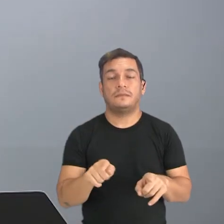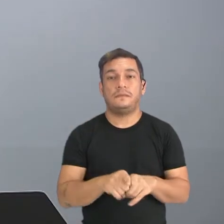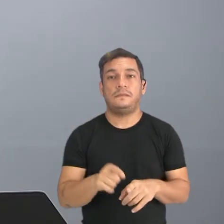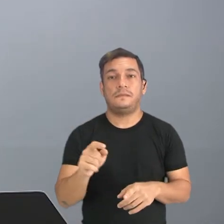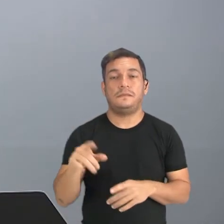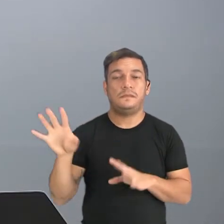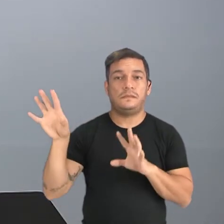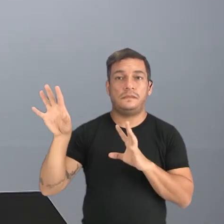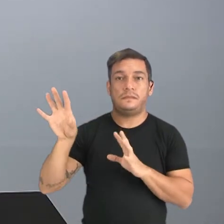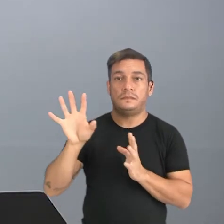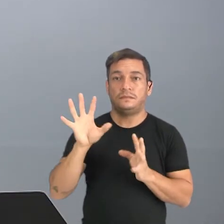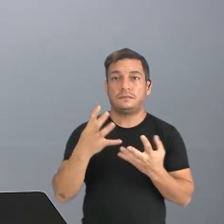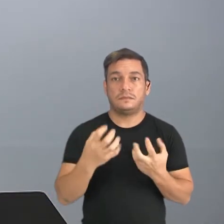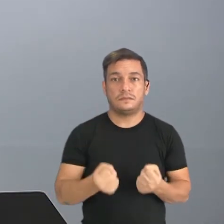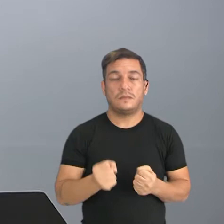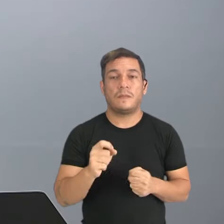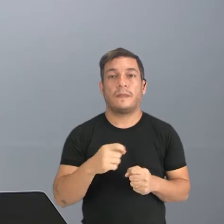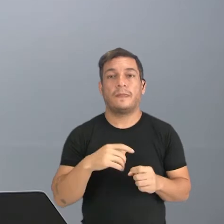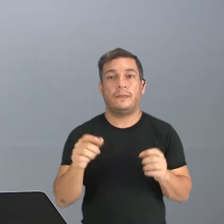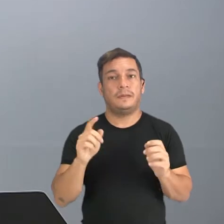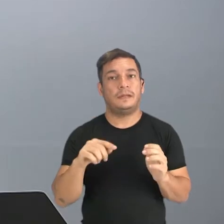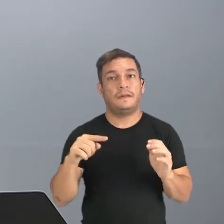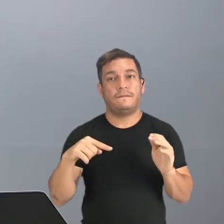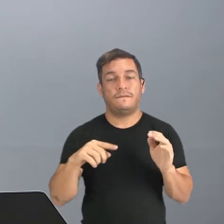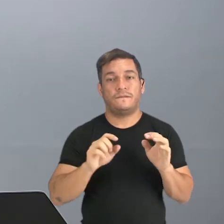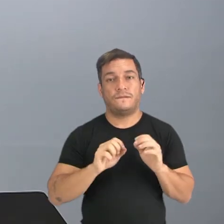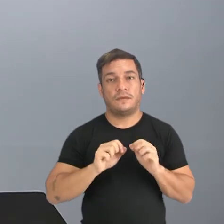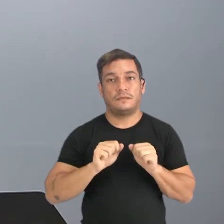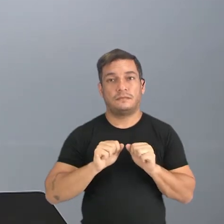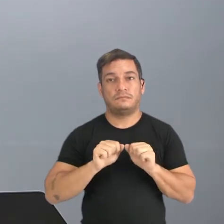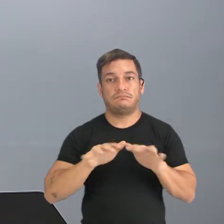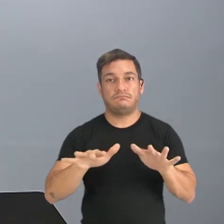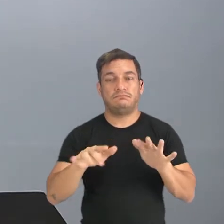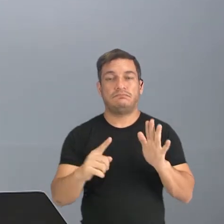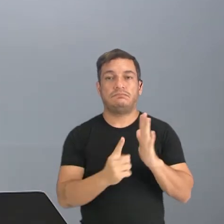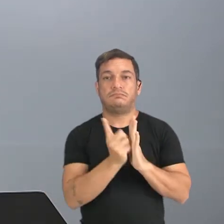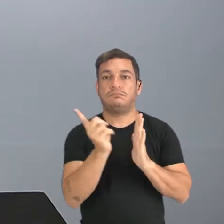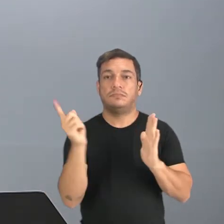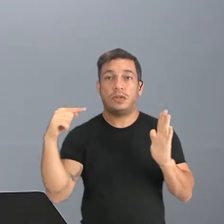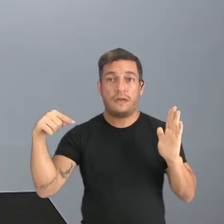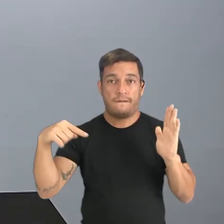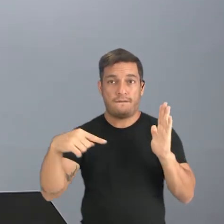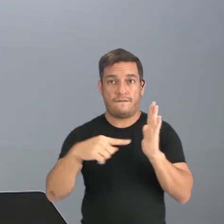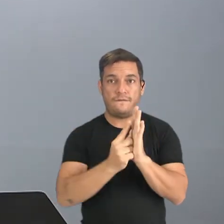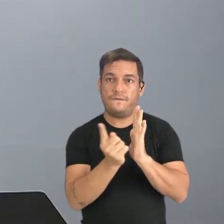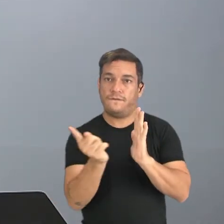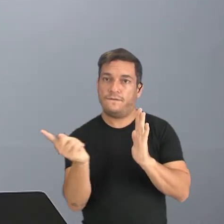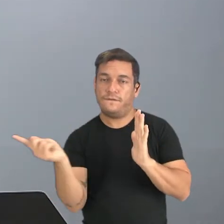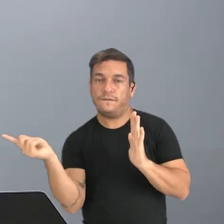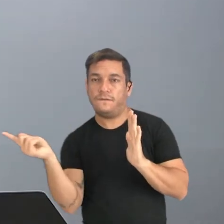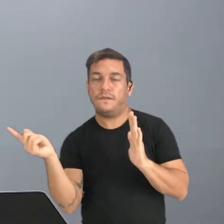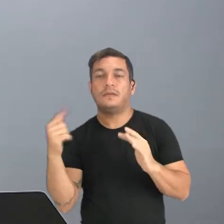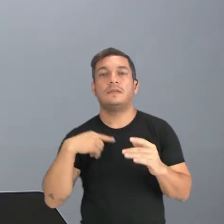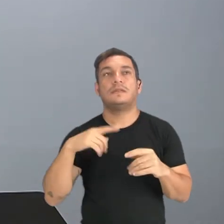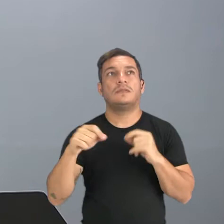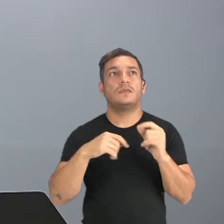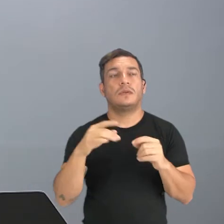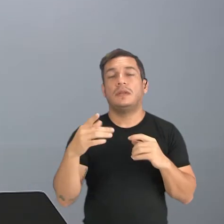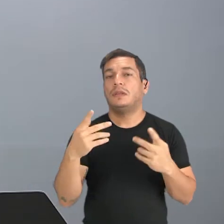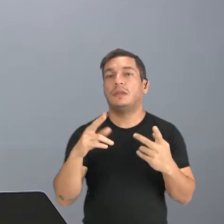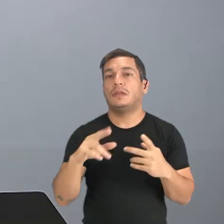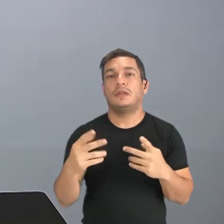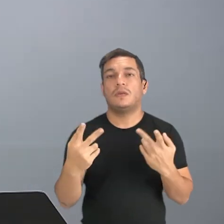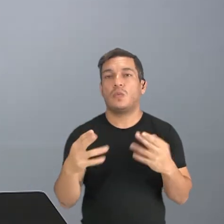que ele absorve, ele devolve. Então, não fica tão aquecido como uma superfície